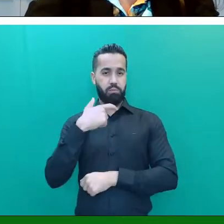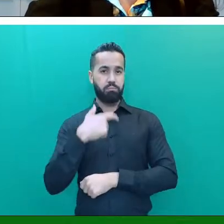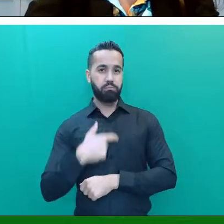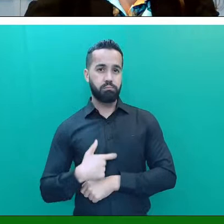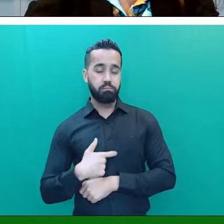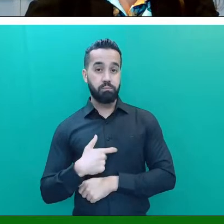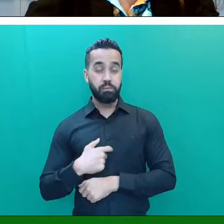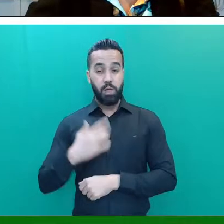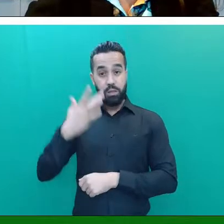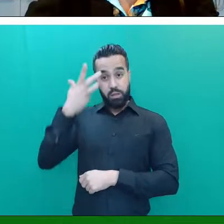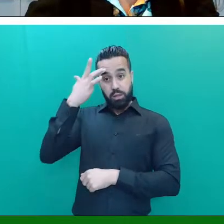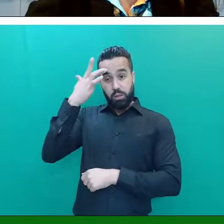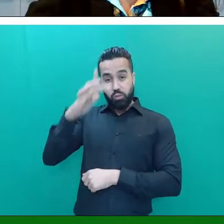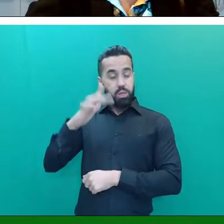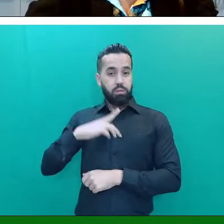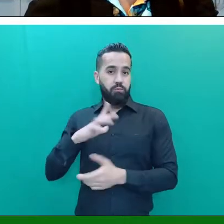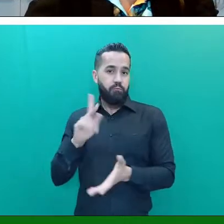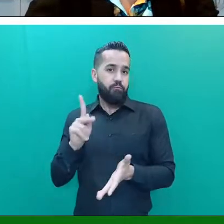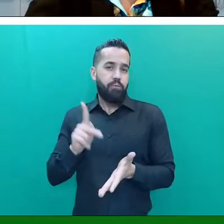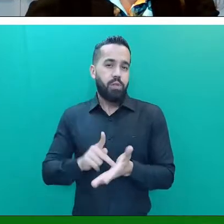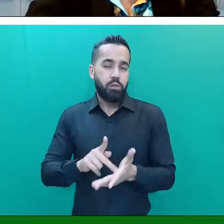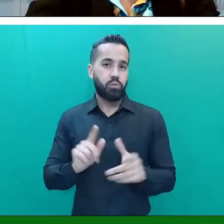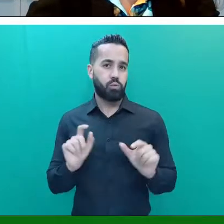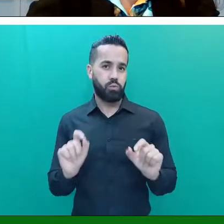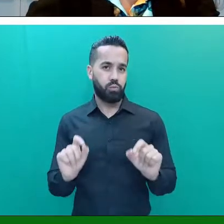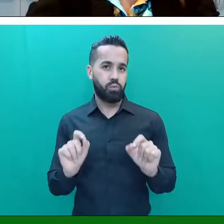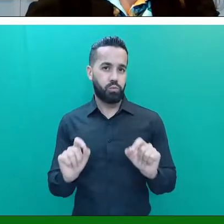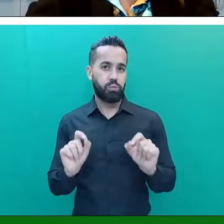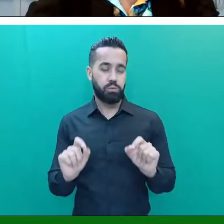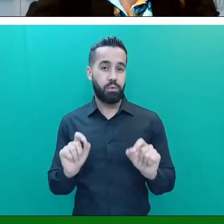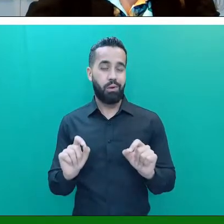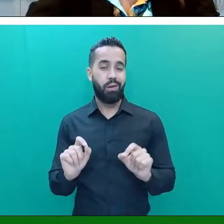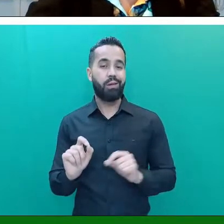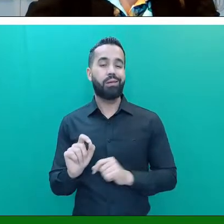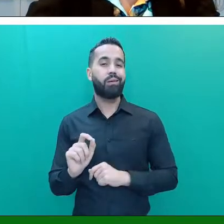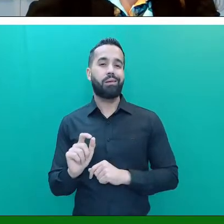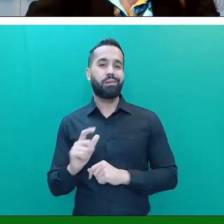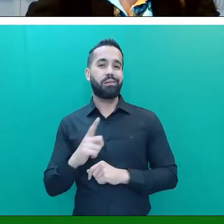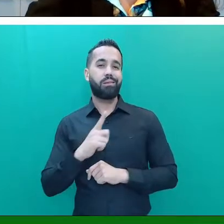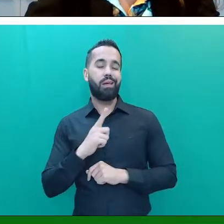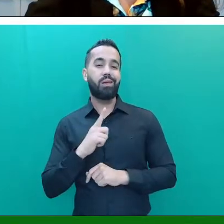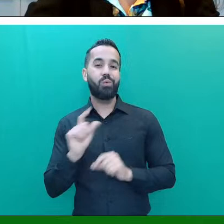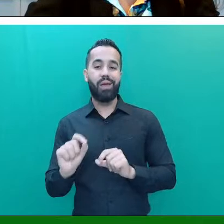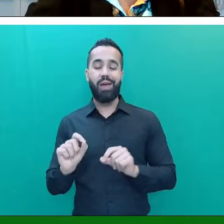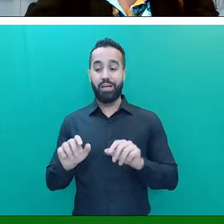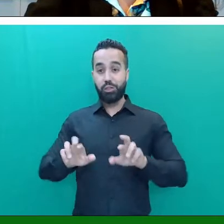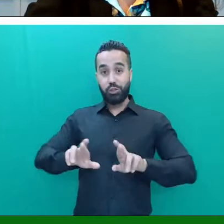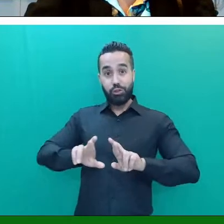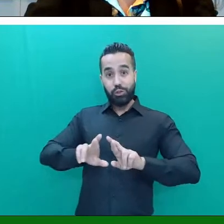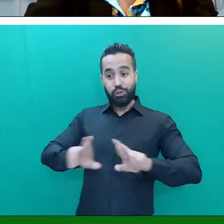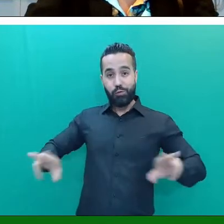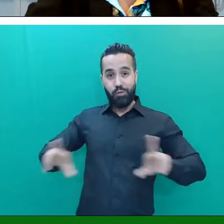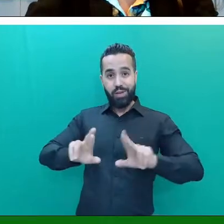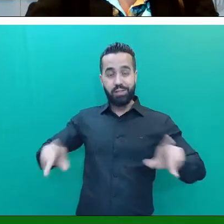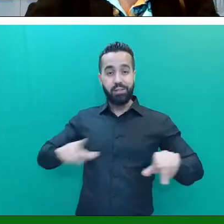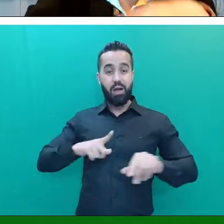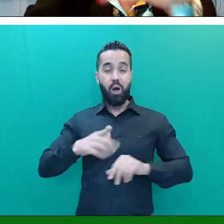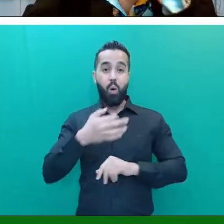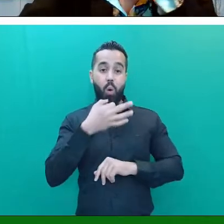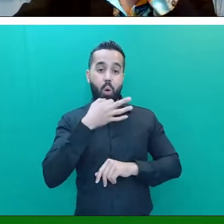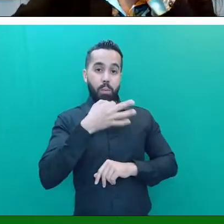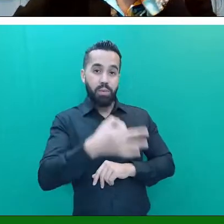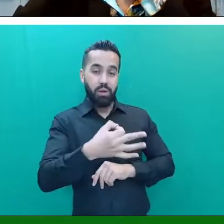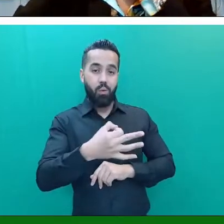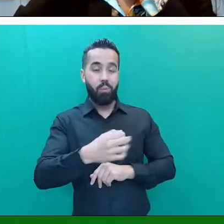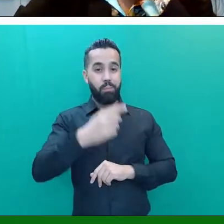de realidade, que havia uma decalagem também, uma discrepância entre a opinião pública do acadêmico